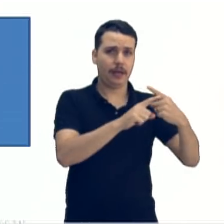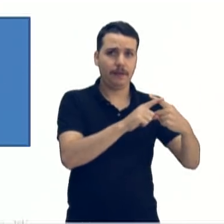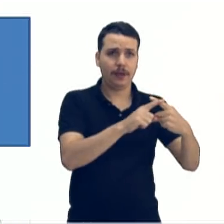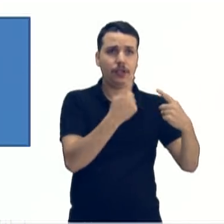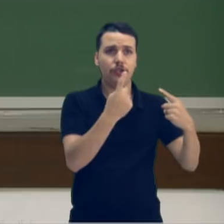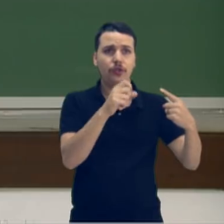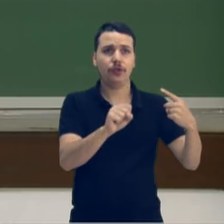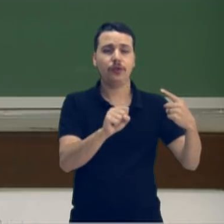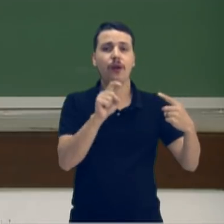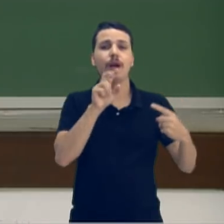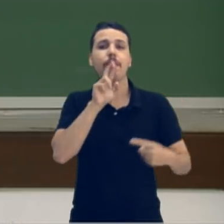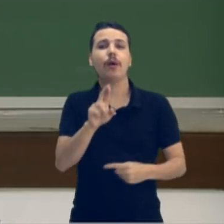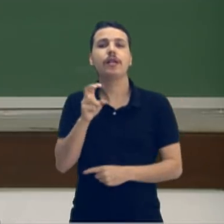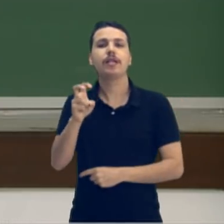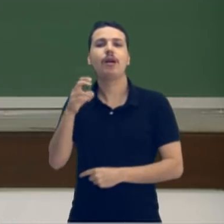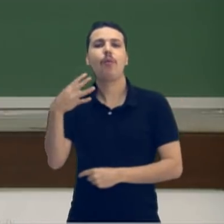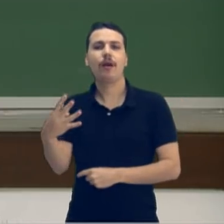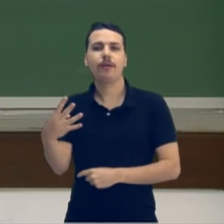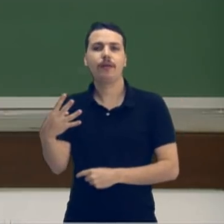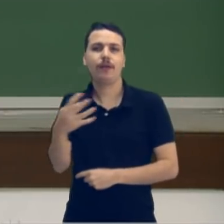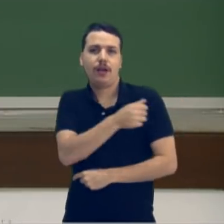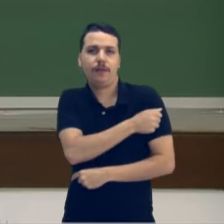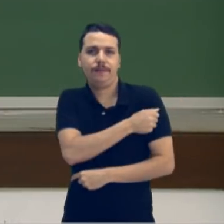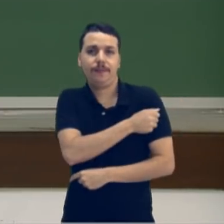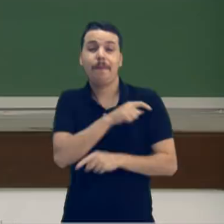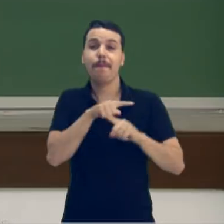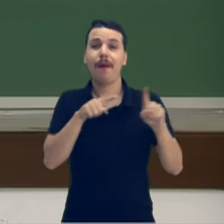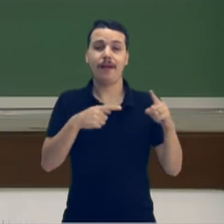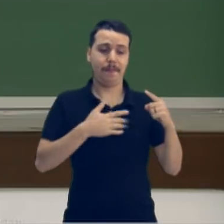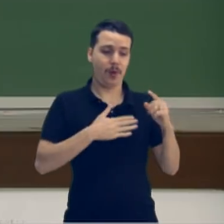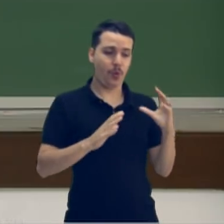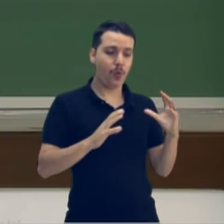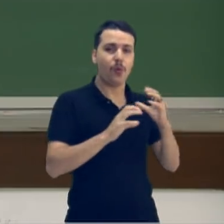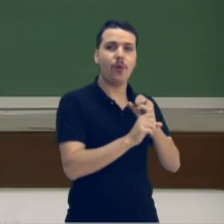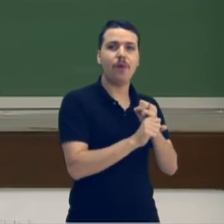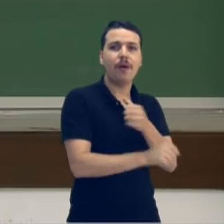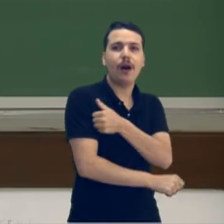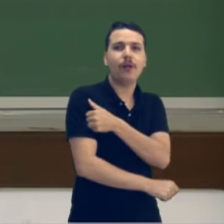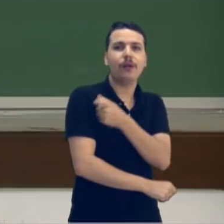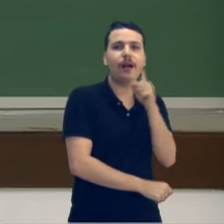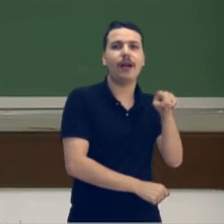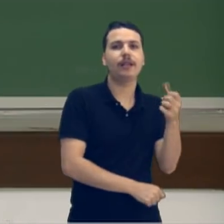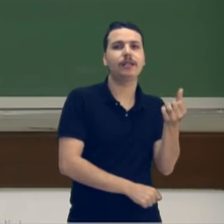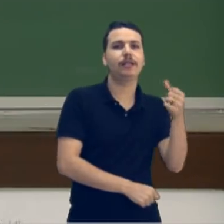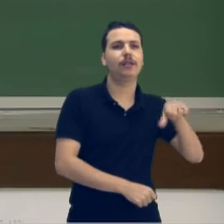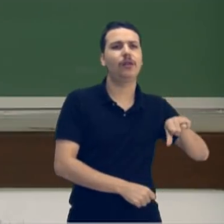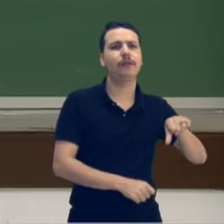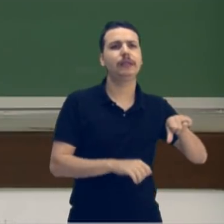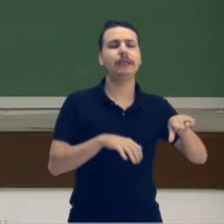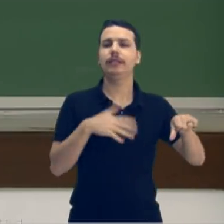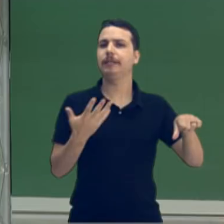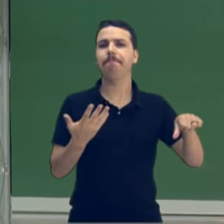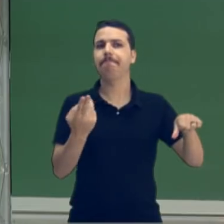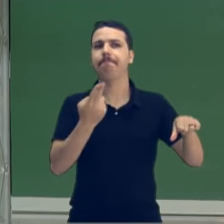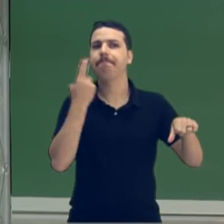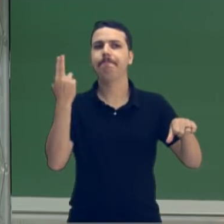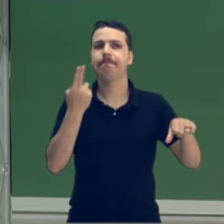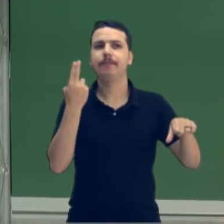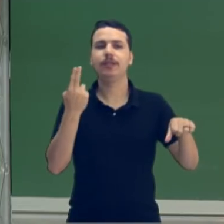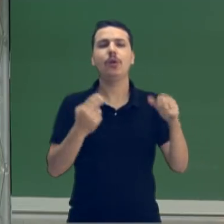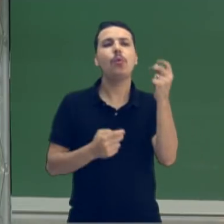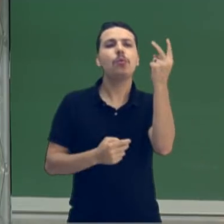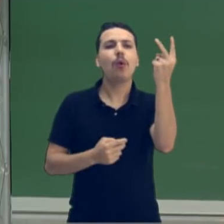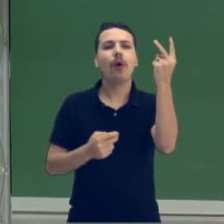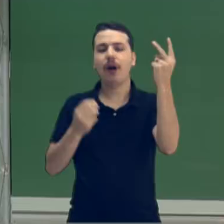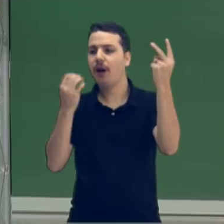meu montante de alunos são quanto? 69. Então, aqui não vai dar certo. Mas, professora, e esses lugares que